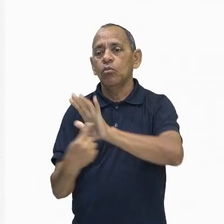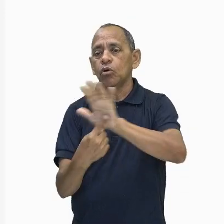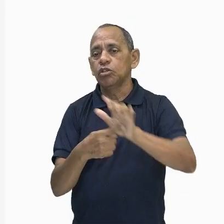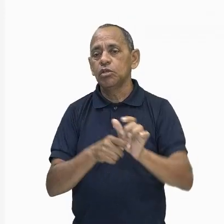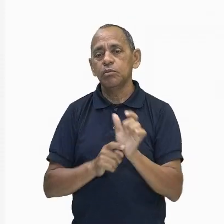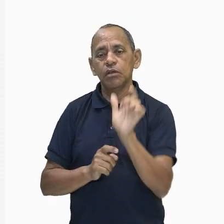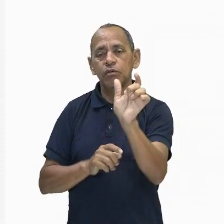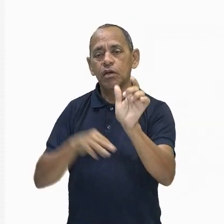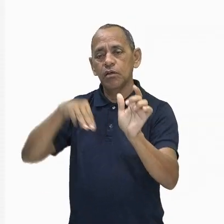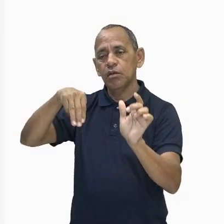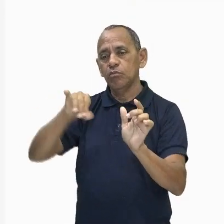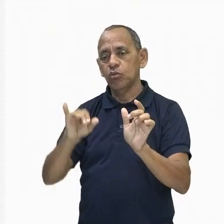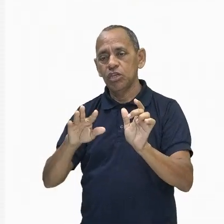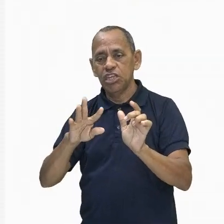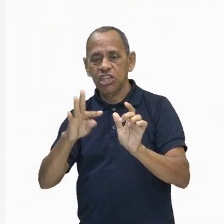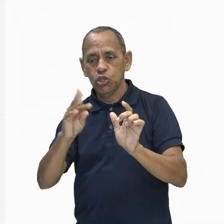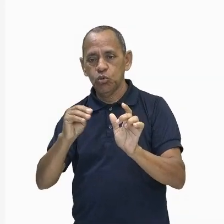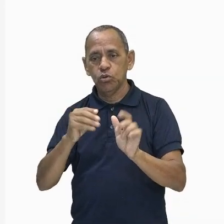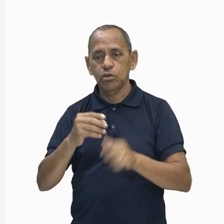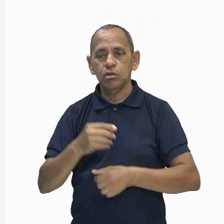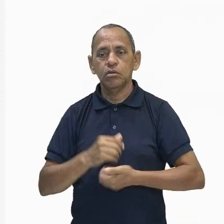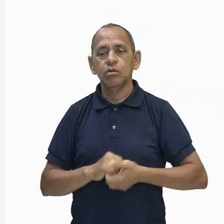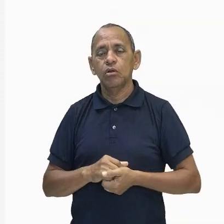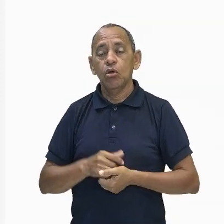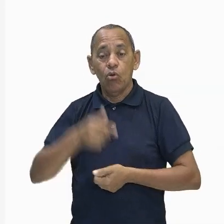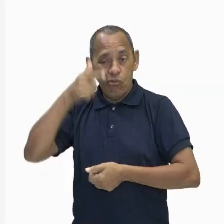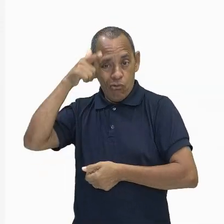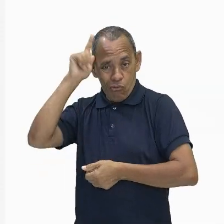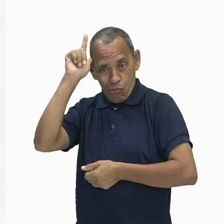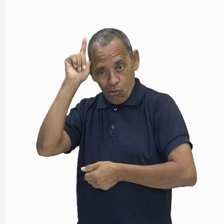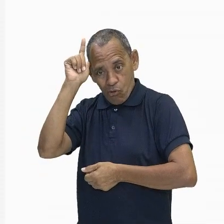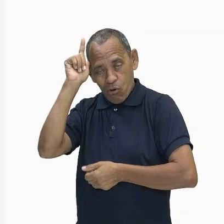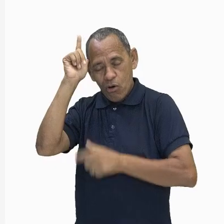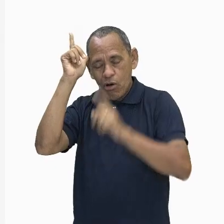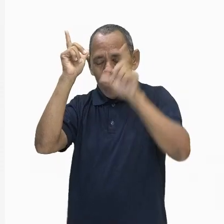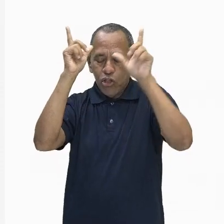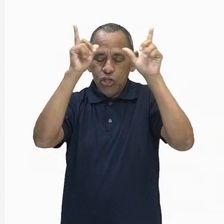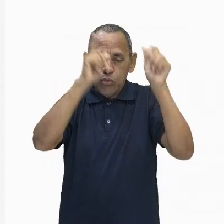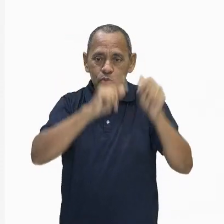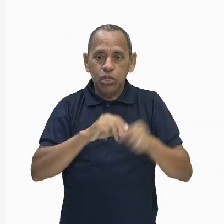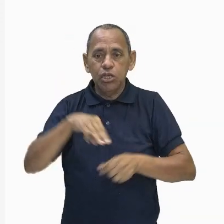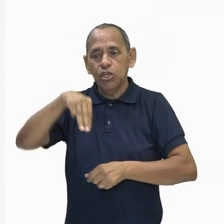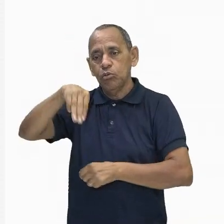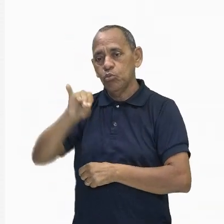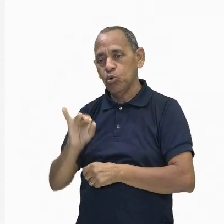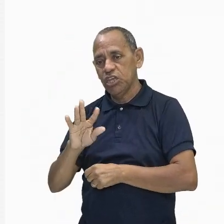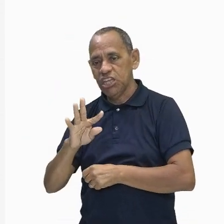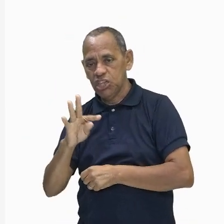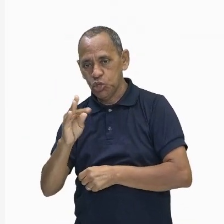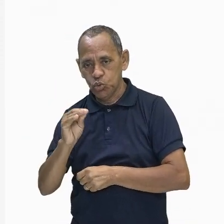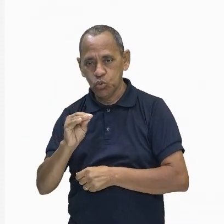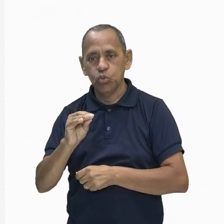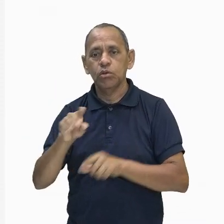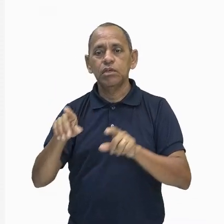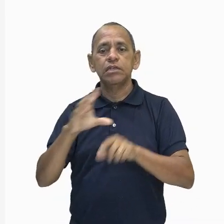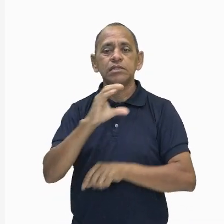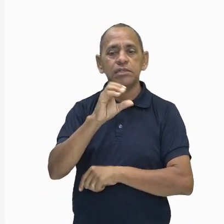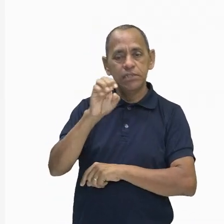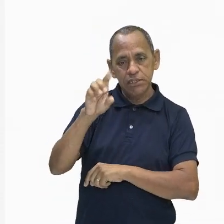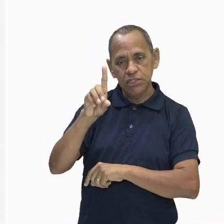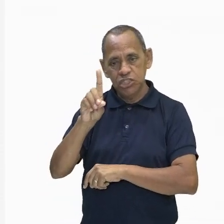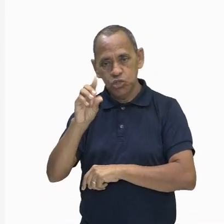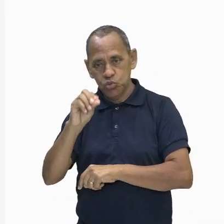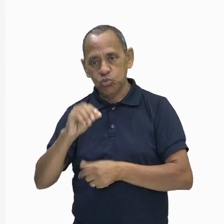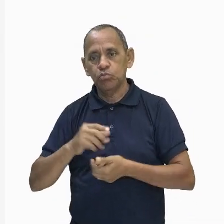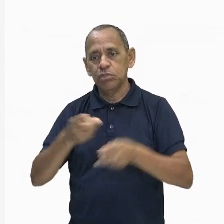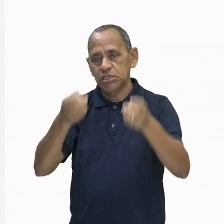palavra muito. Olha só, ontem eu dormi muito cedo. Ok? Então, perceba que esses são os adjuntos adverbiais.